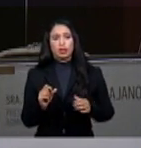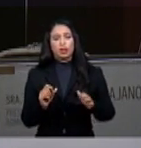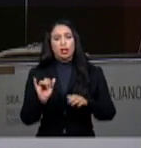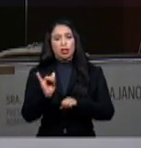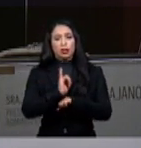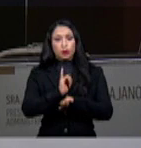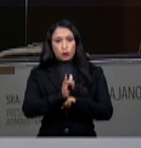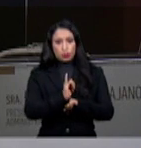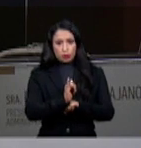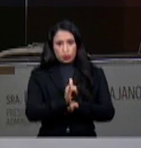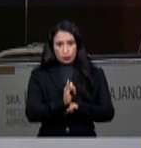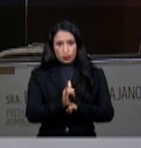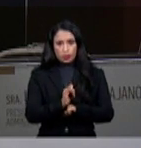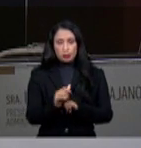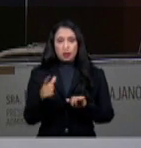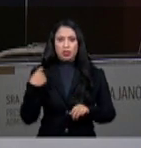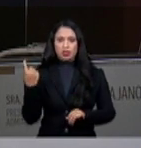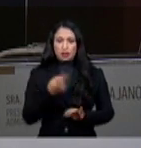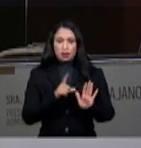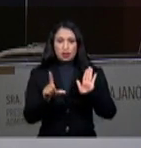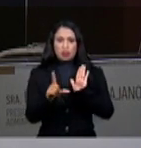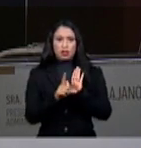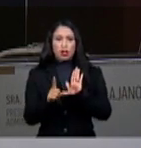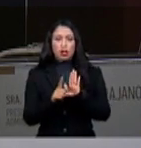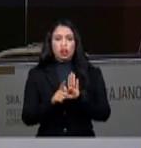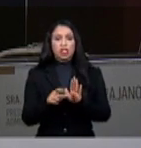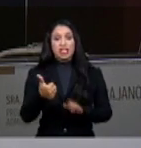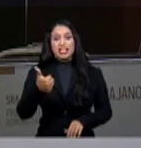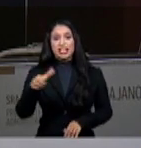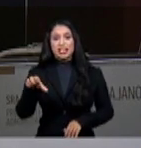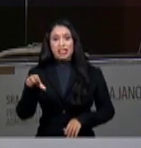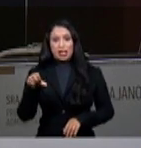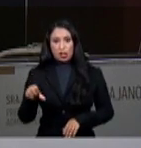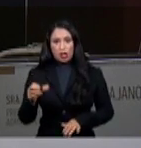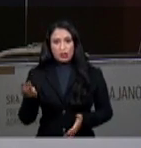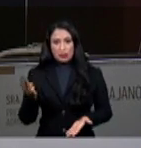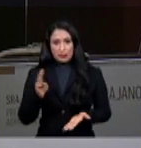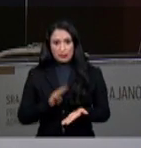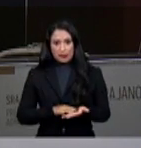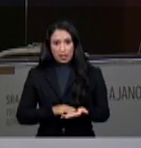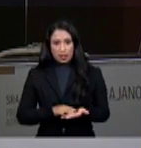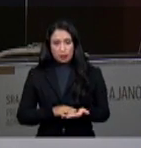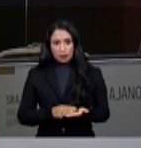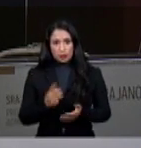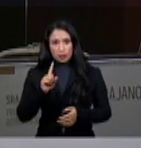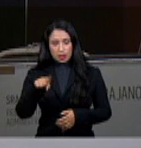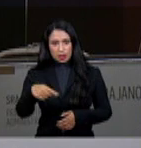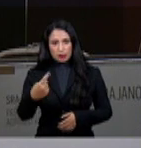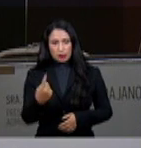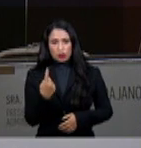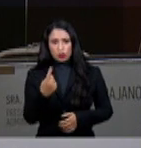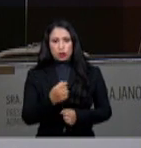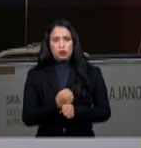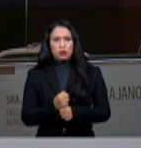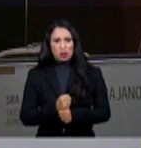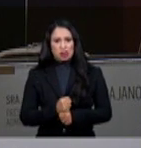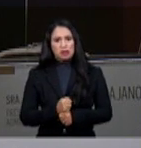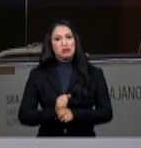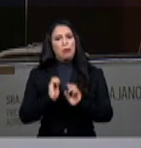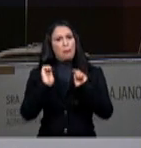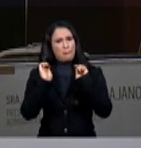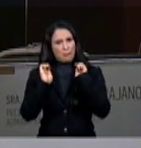do Magazine Luiza feito pelos 19 negros o centro lá depois de um ano são super